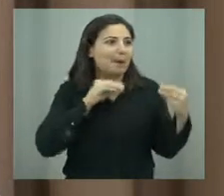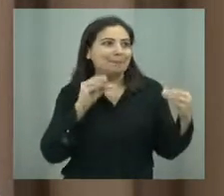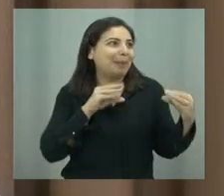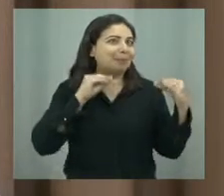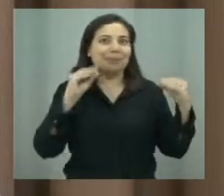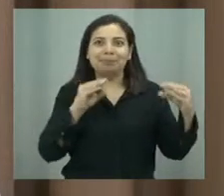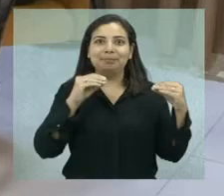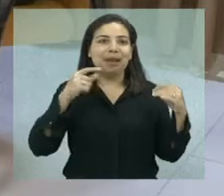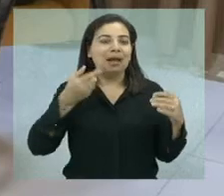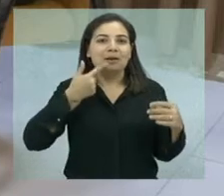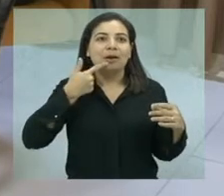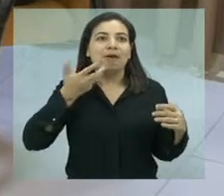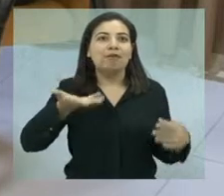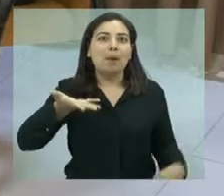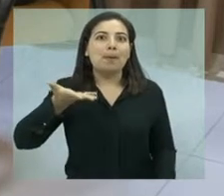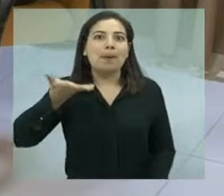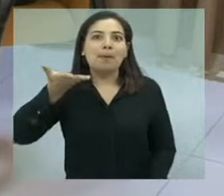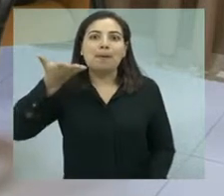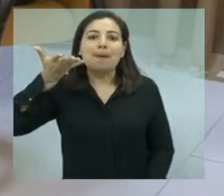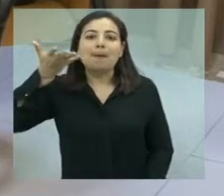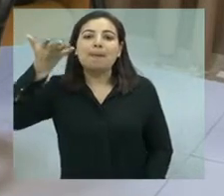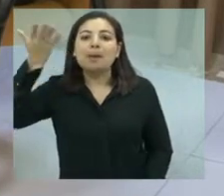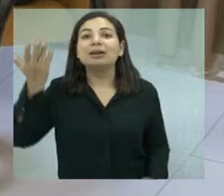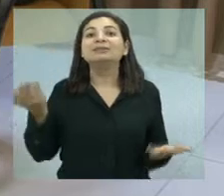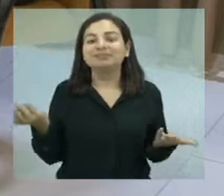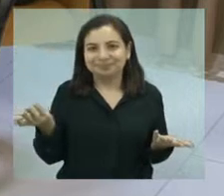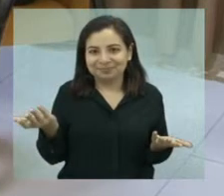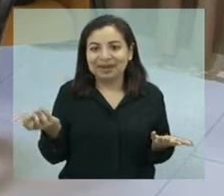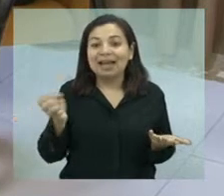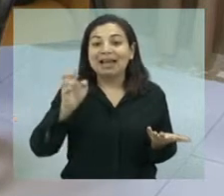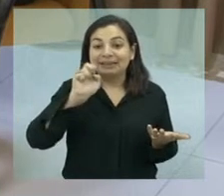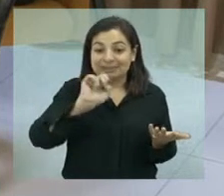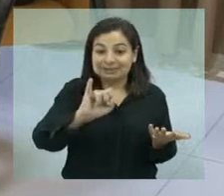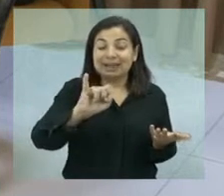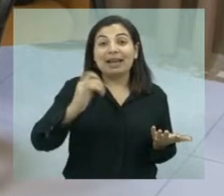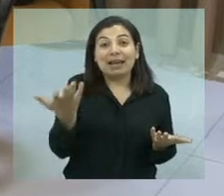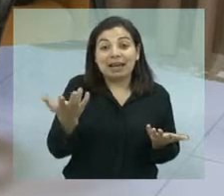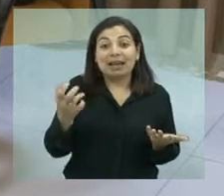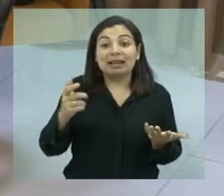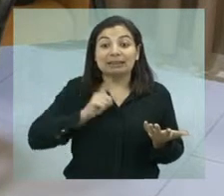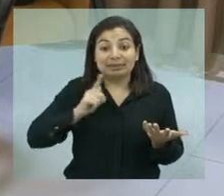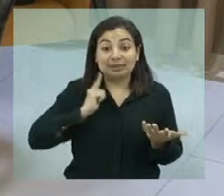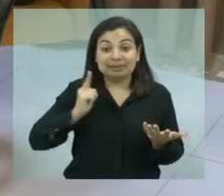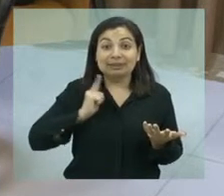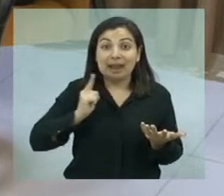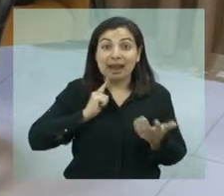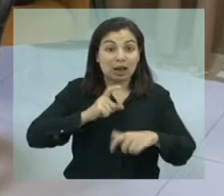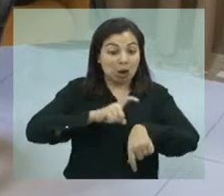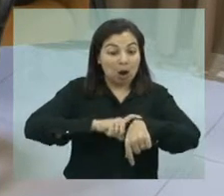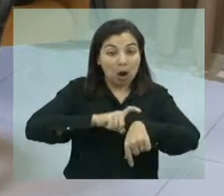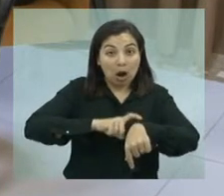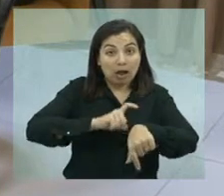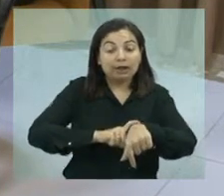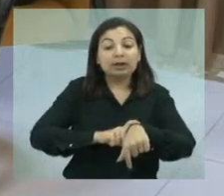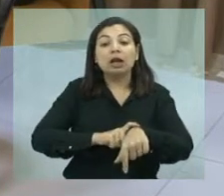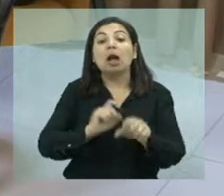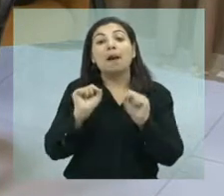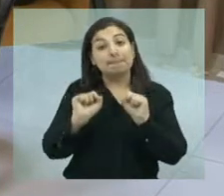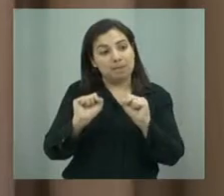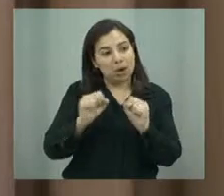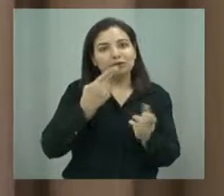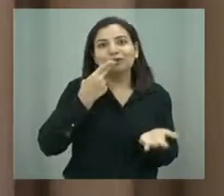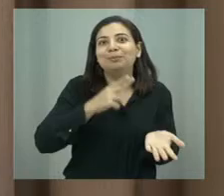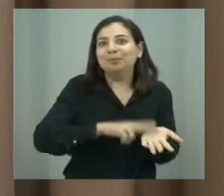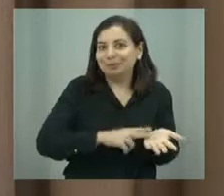já seria, assim, se fosse em ambiente aberto, ela já seria passível, dependendo do horário, né, de